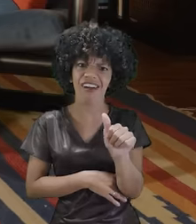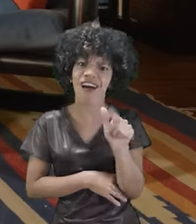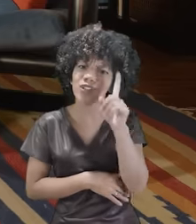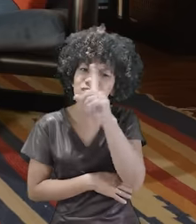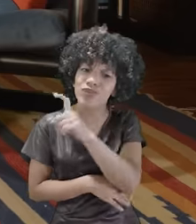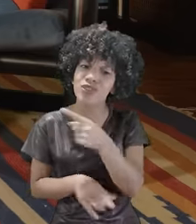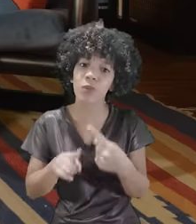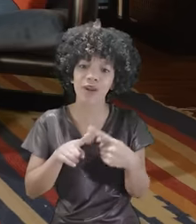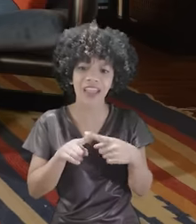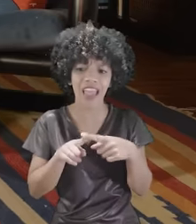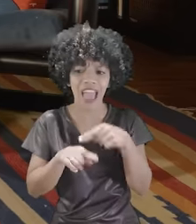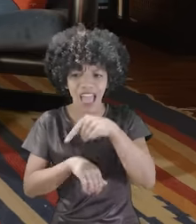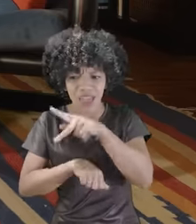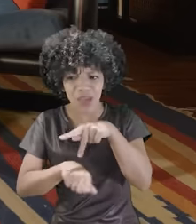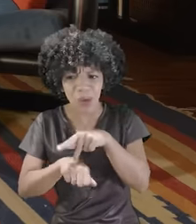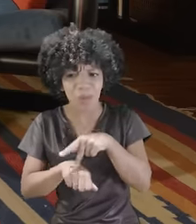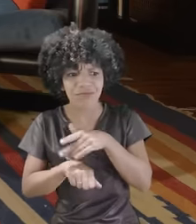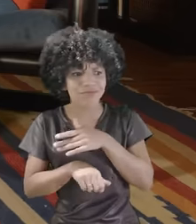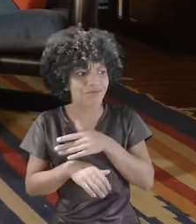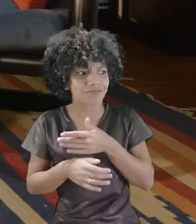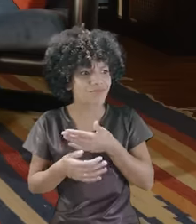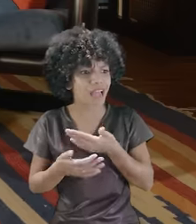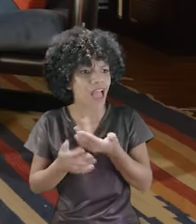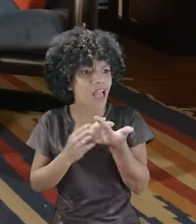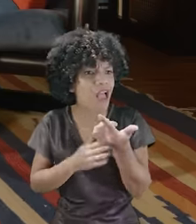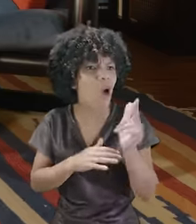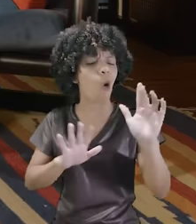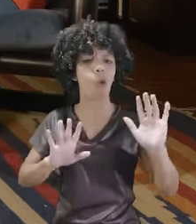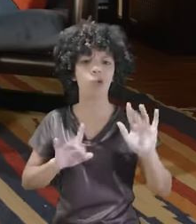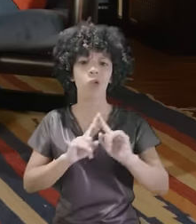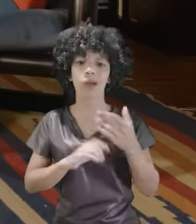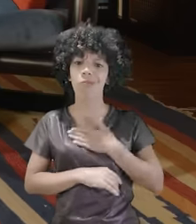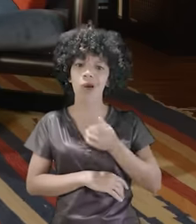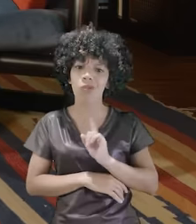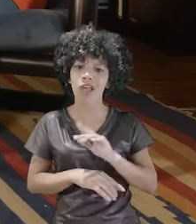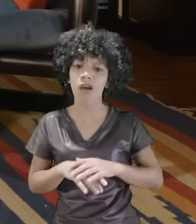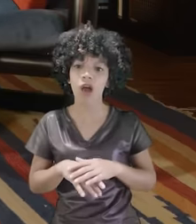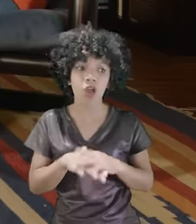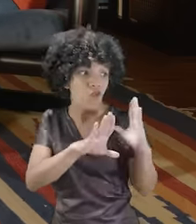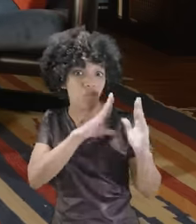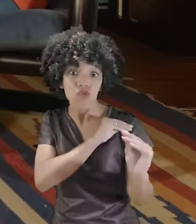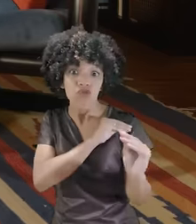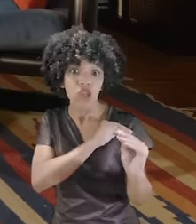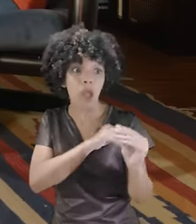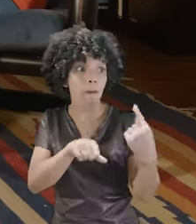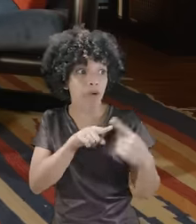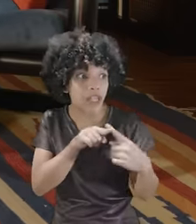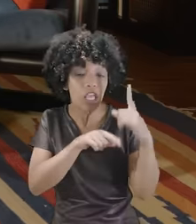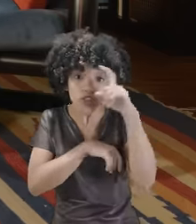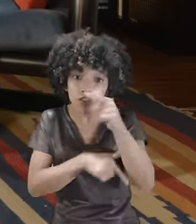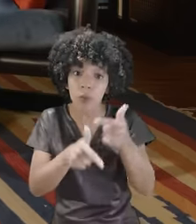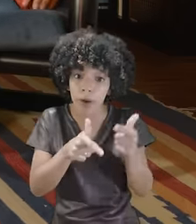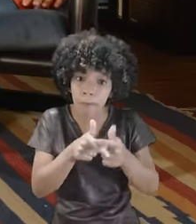que um país não é meio que o viu eu ia fugir por causa de alguma coisa que aconteceu no meu país